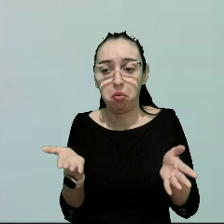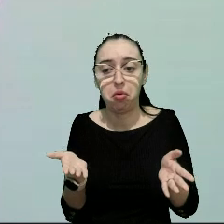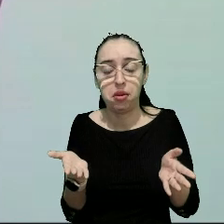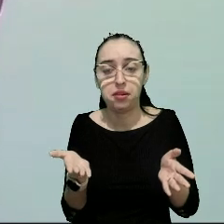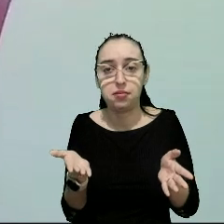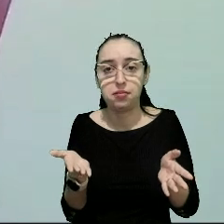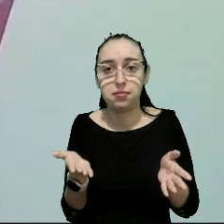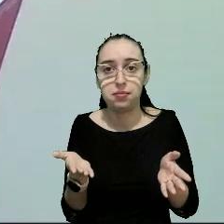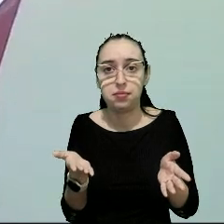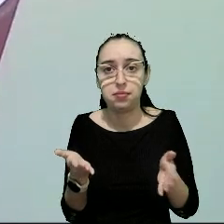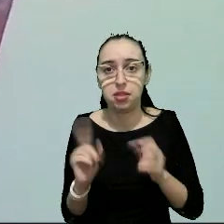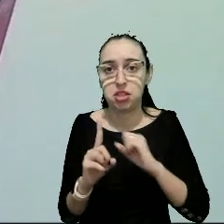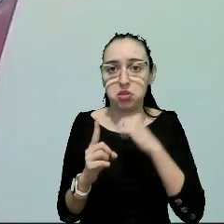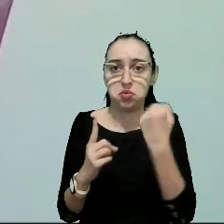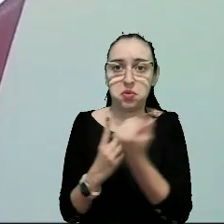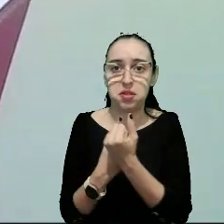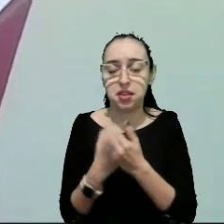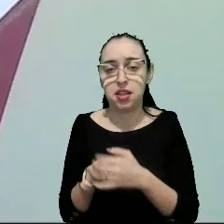na nossa